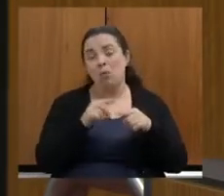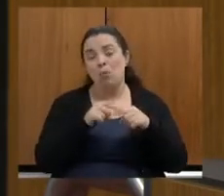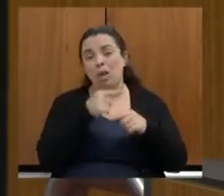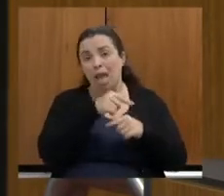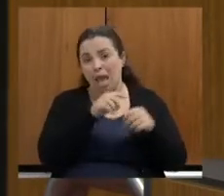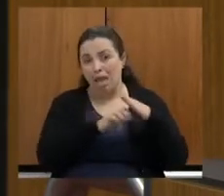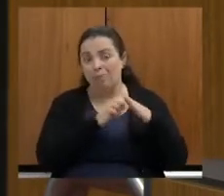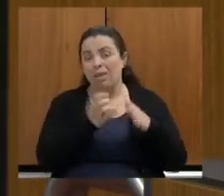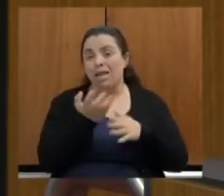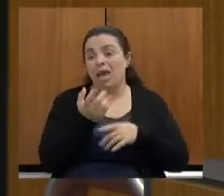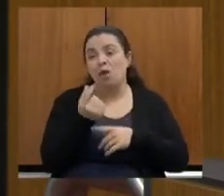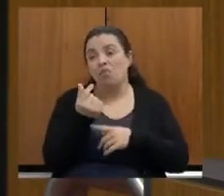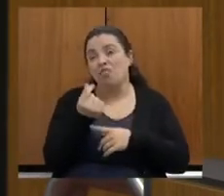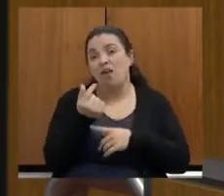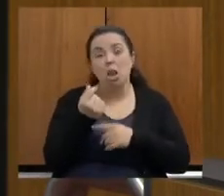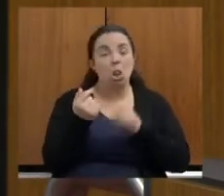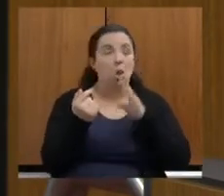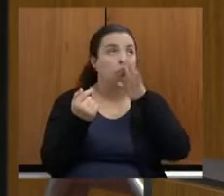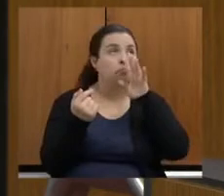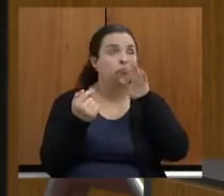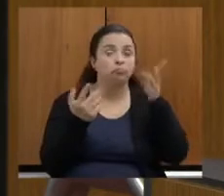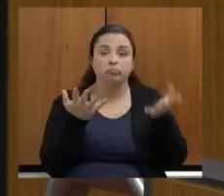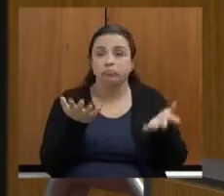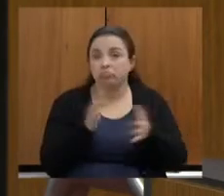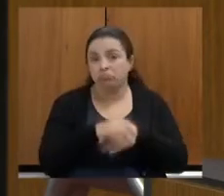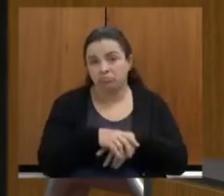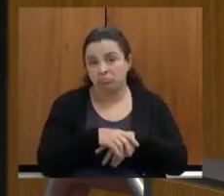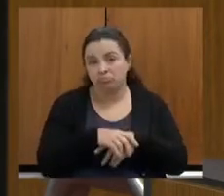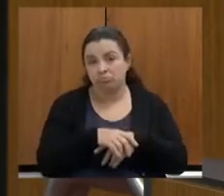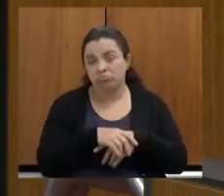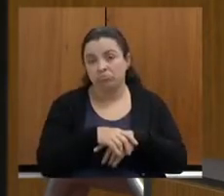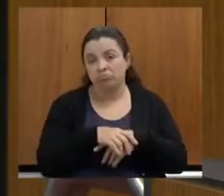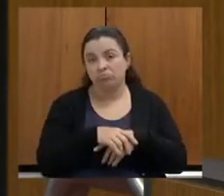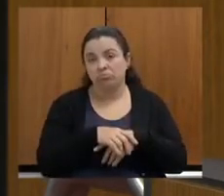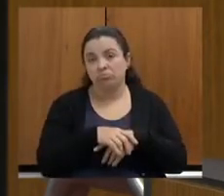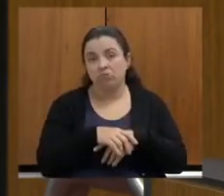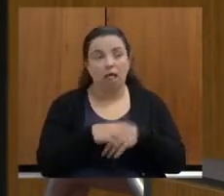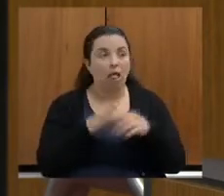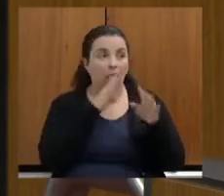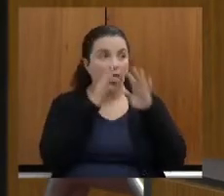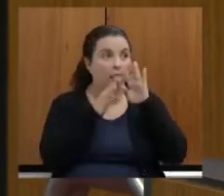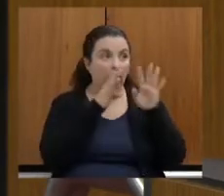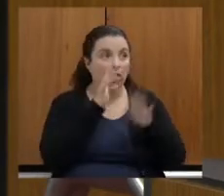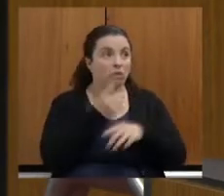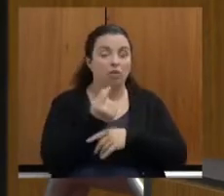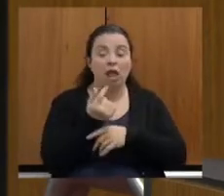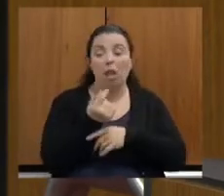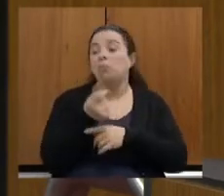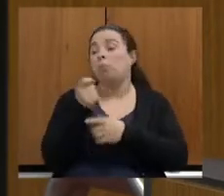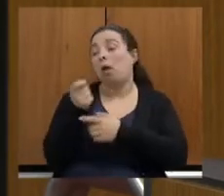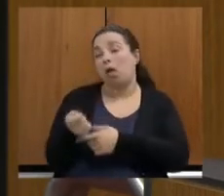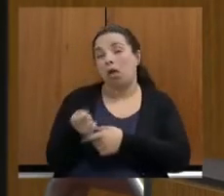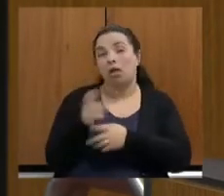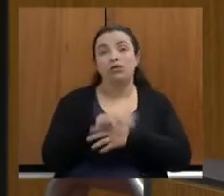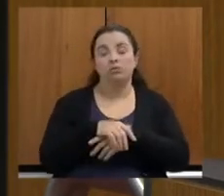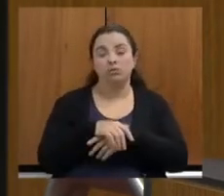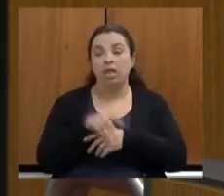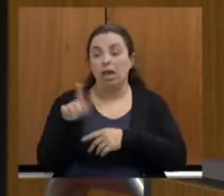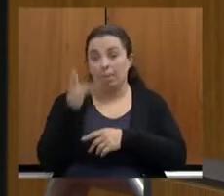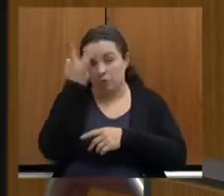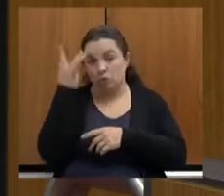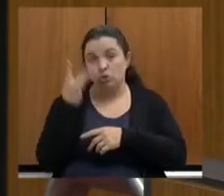aleatório onde quem vai onde quem vai ver se dinheiro é muito